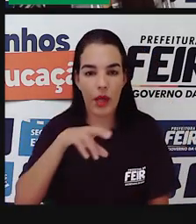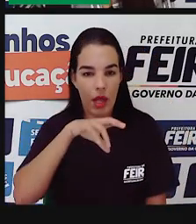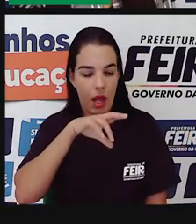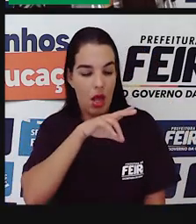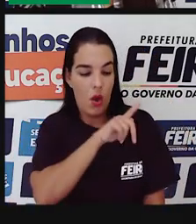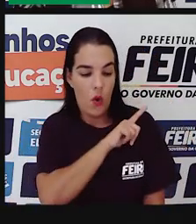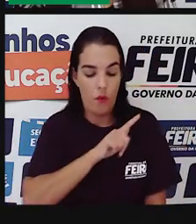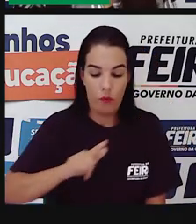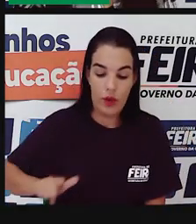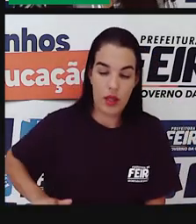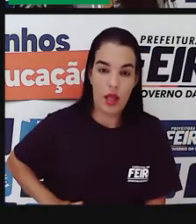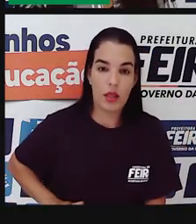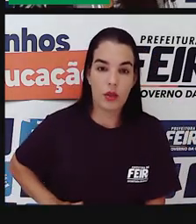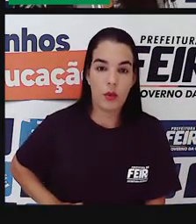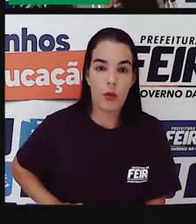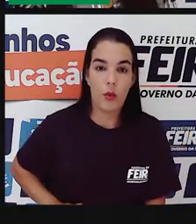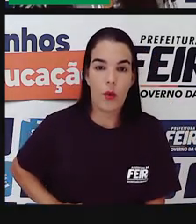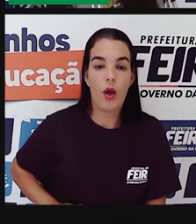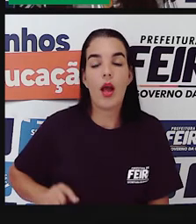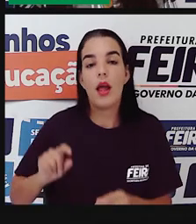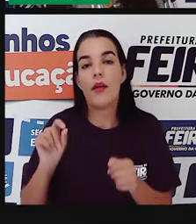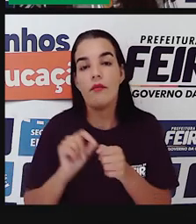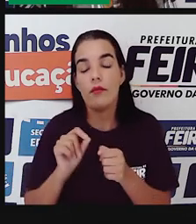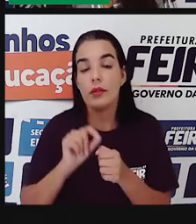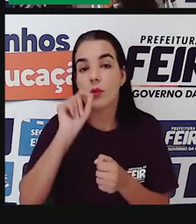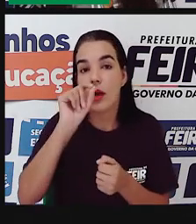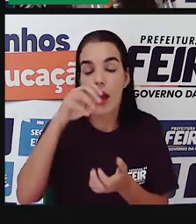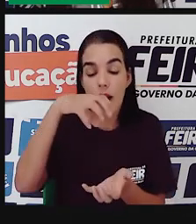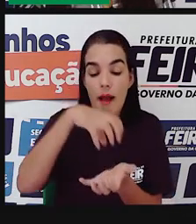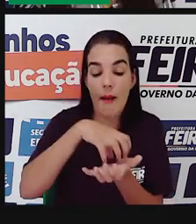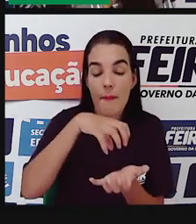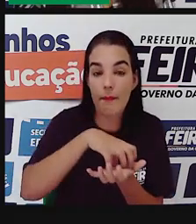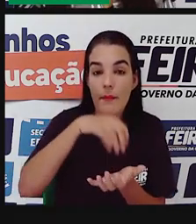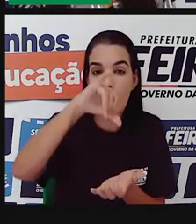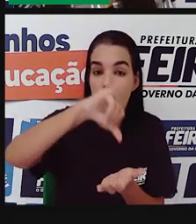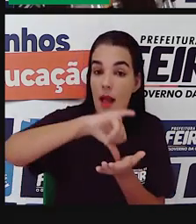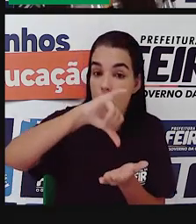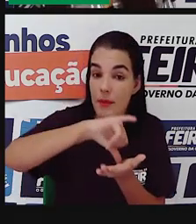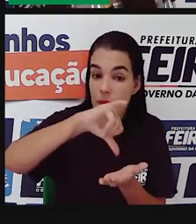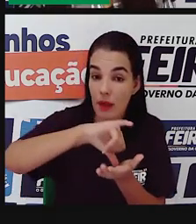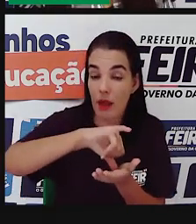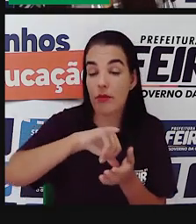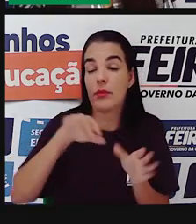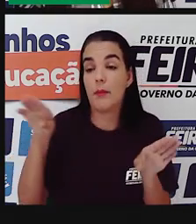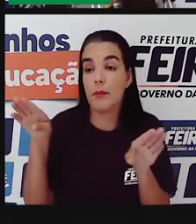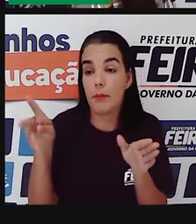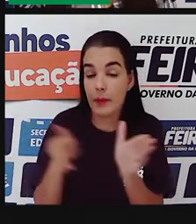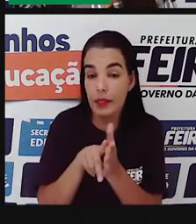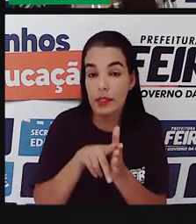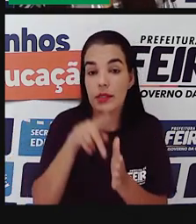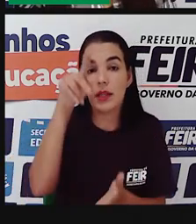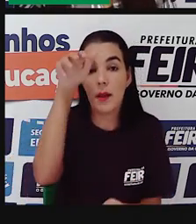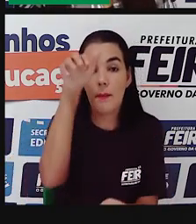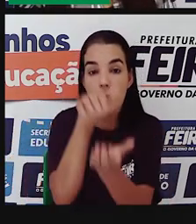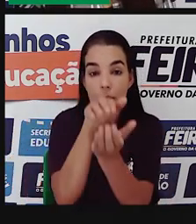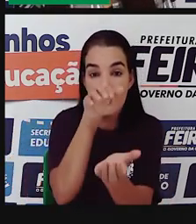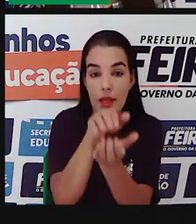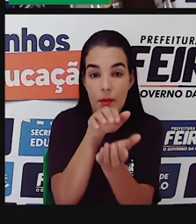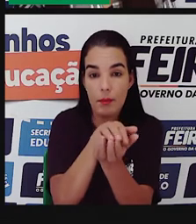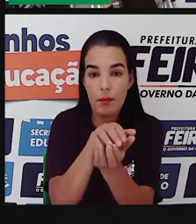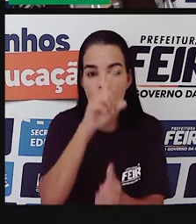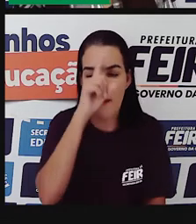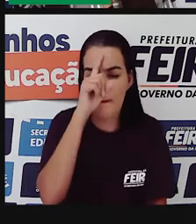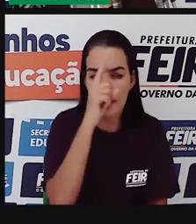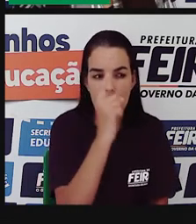Recife, né? Elevou Recife à capital da capitania e mandou as tropas para encerrar